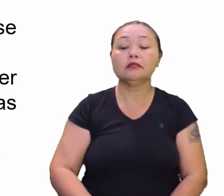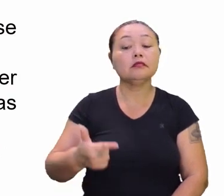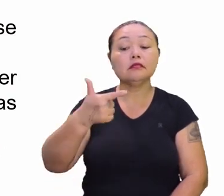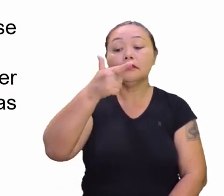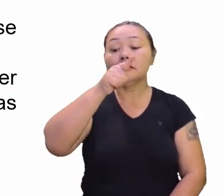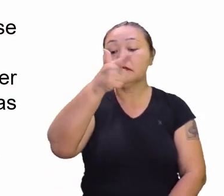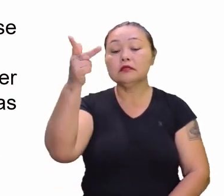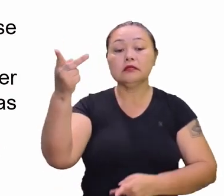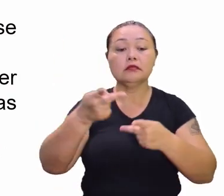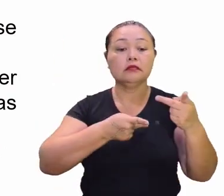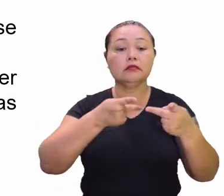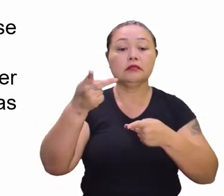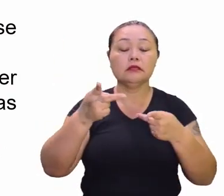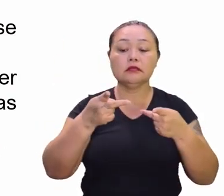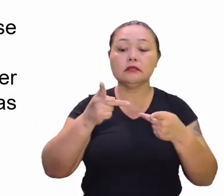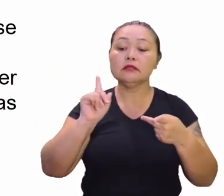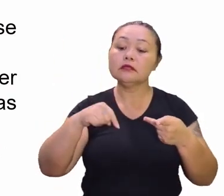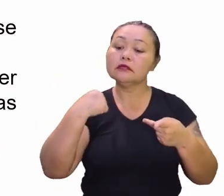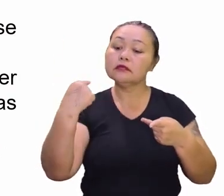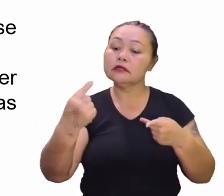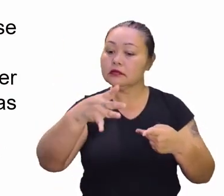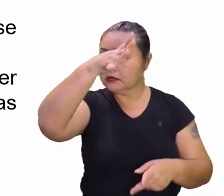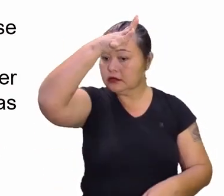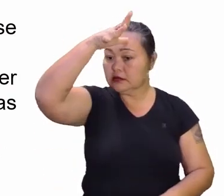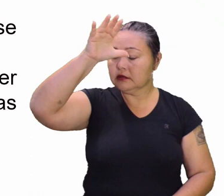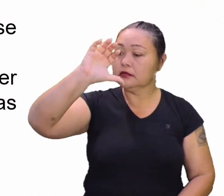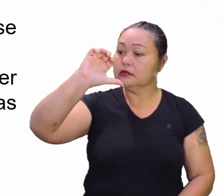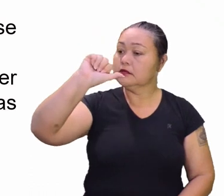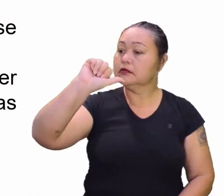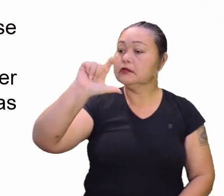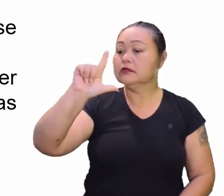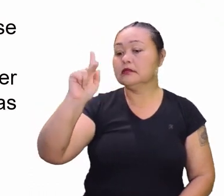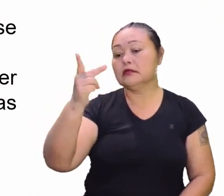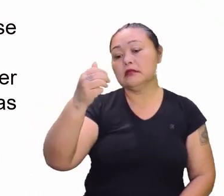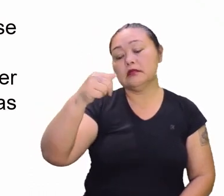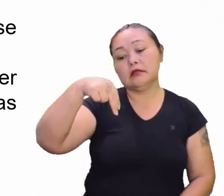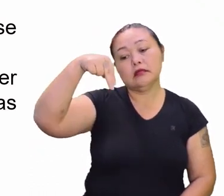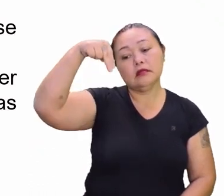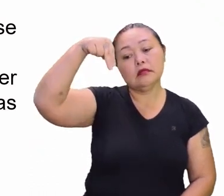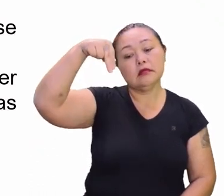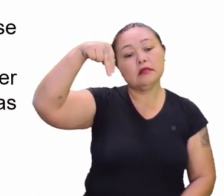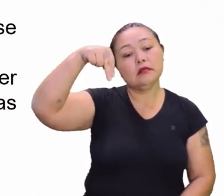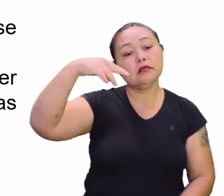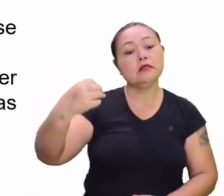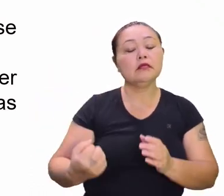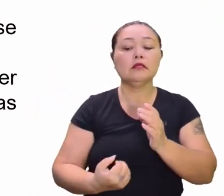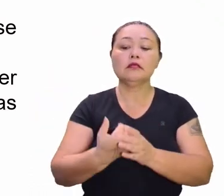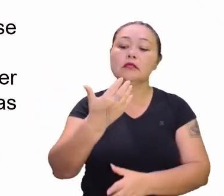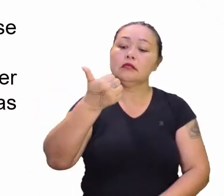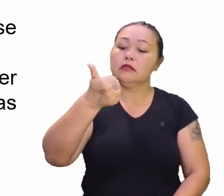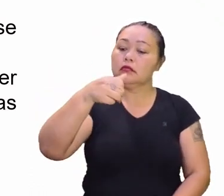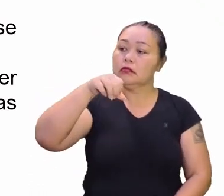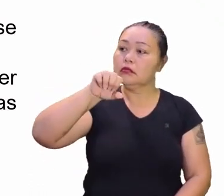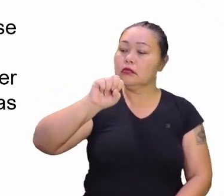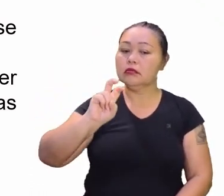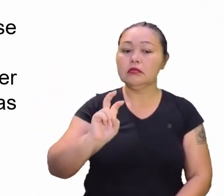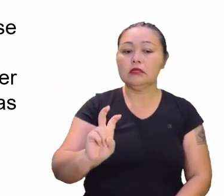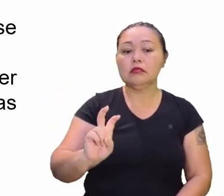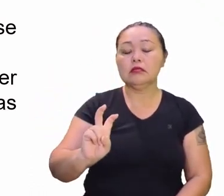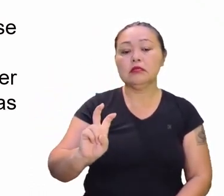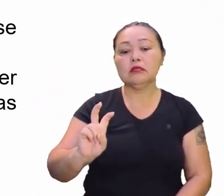Outro projeto aqui para a Amazônia foi o famoso Calha Norte, que foi criado em